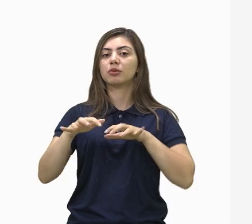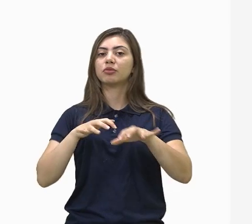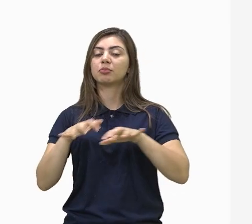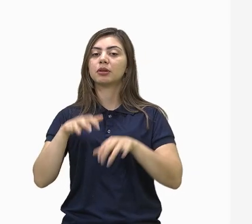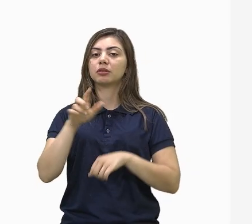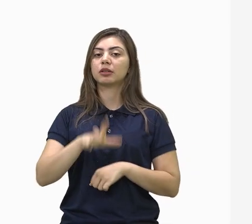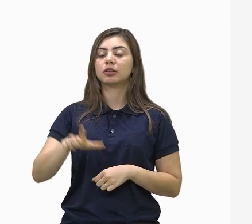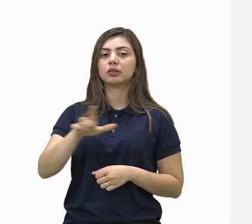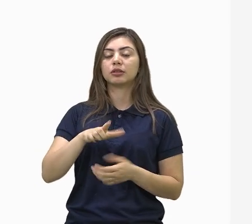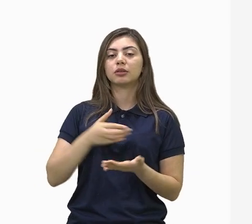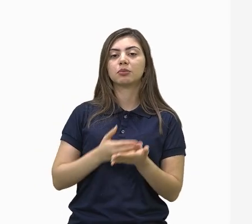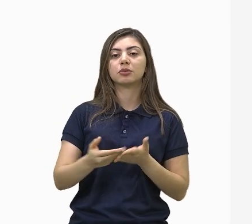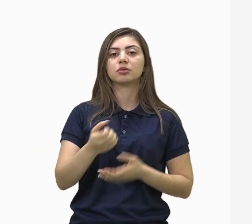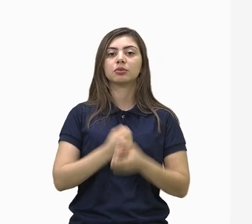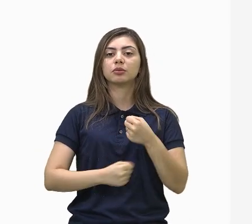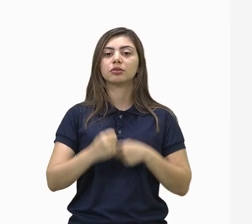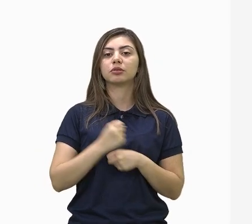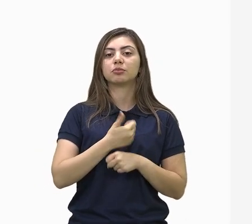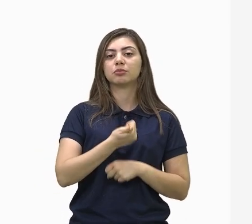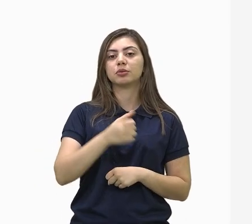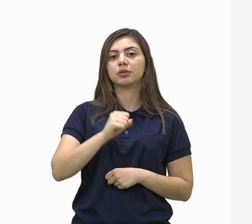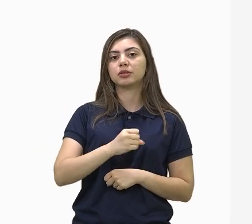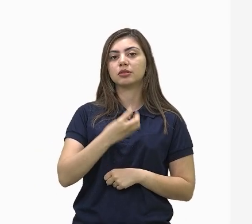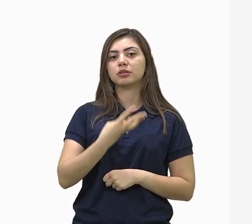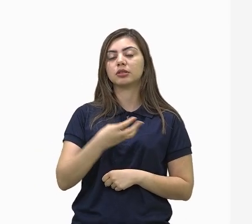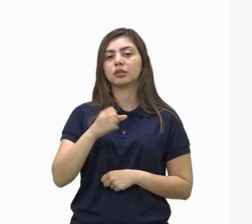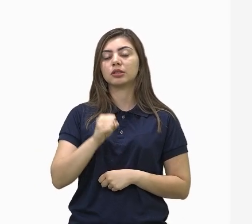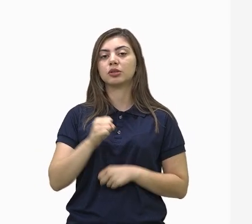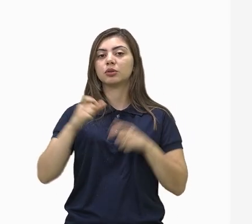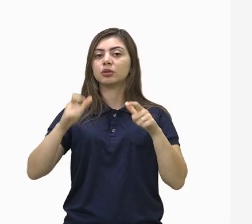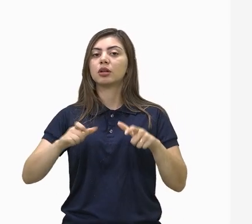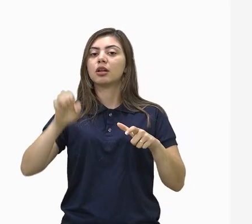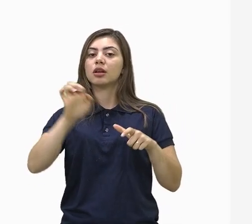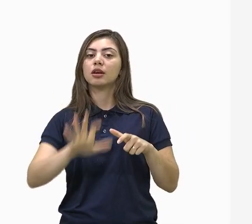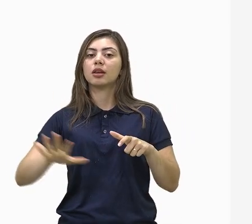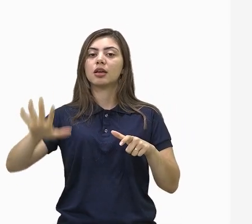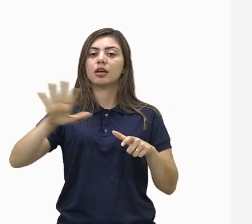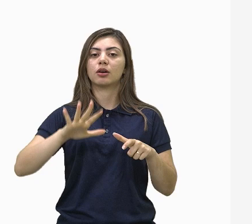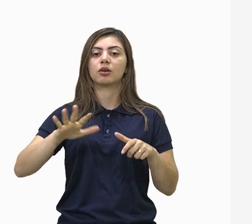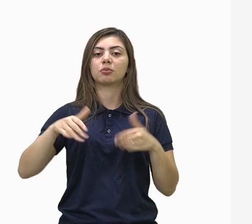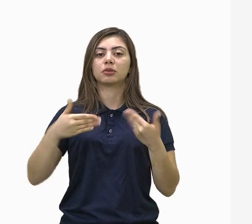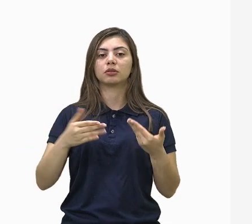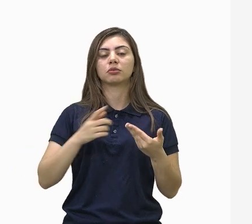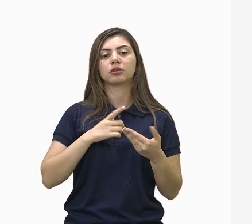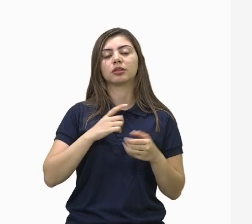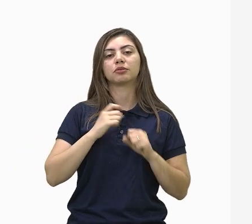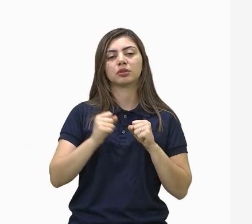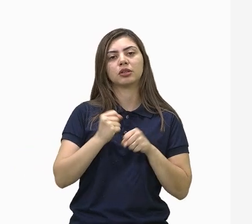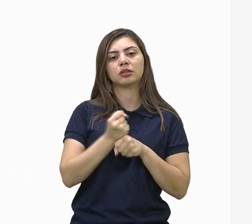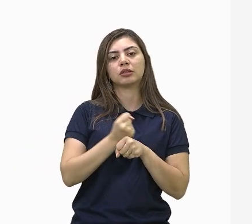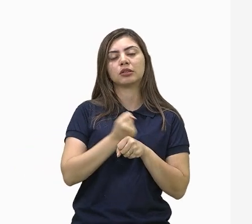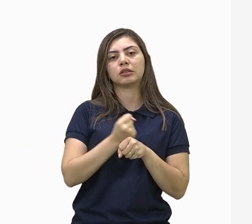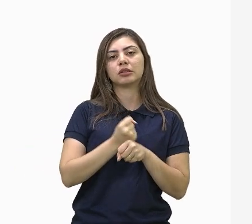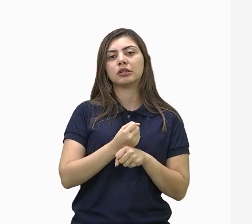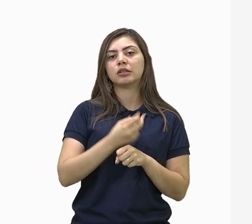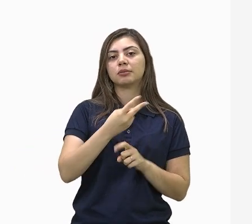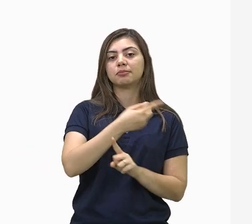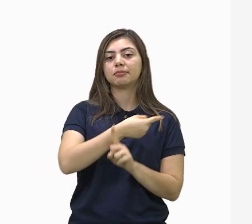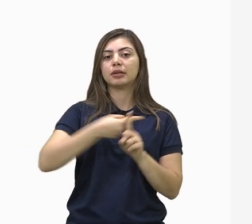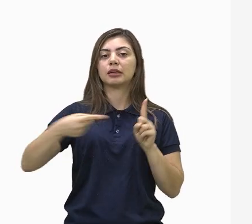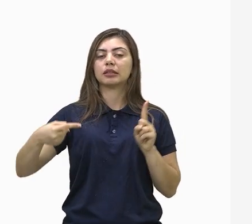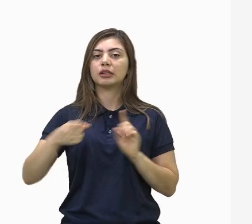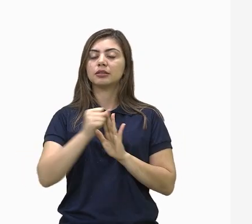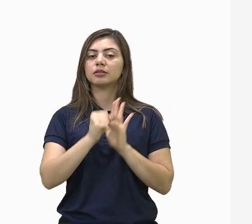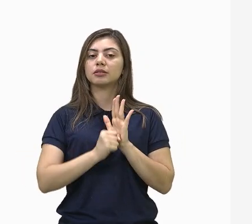em 1838 na Europa, se estendeu por alguns anos da segunda metade do século